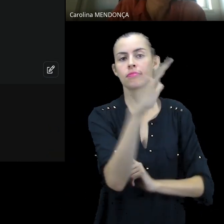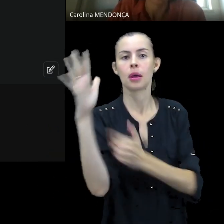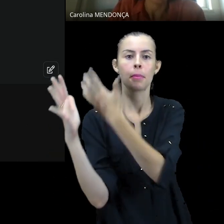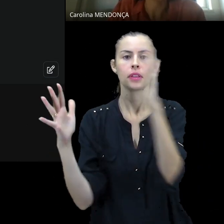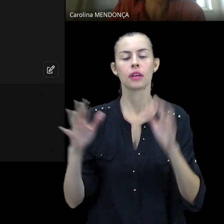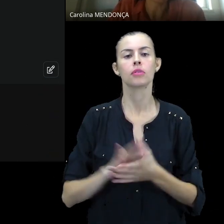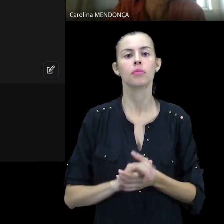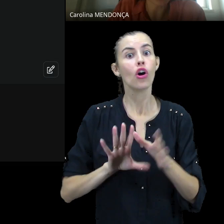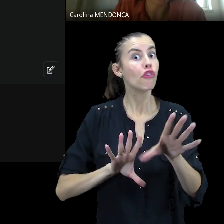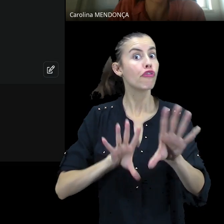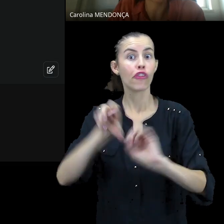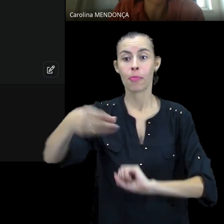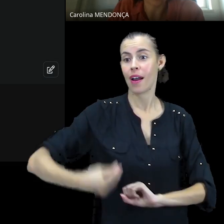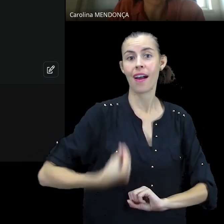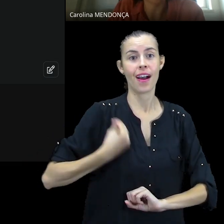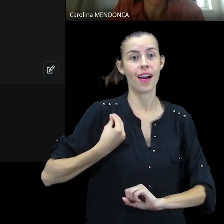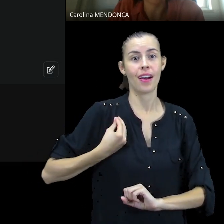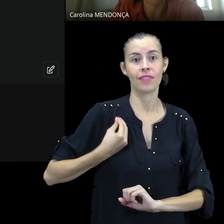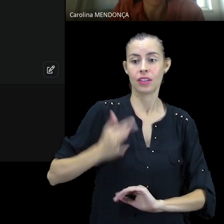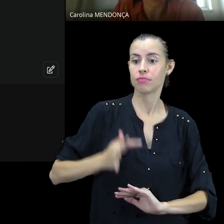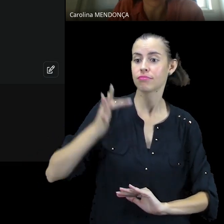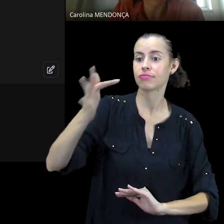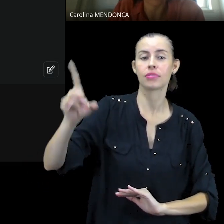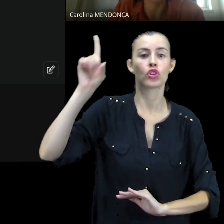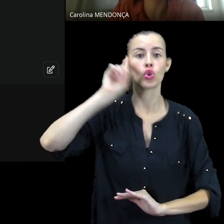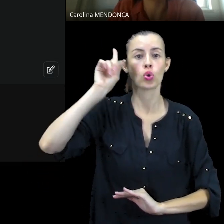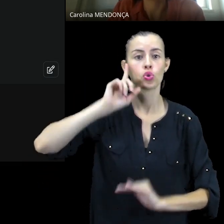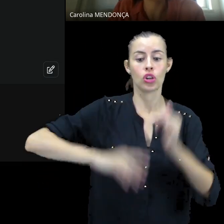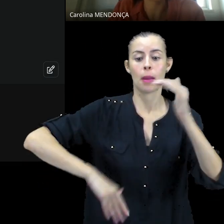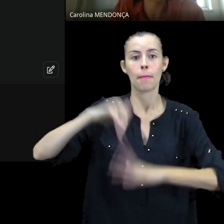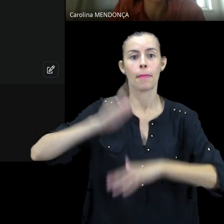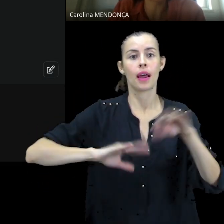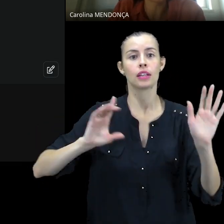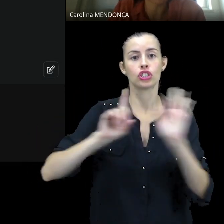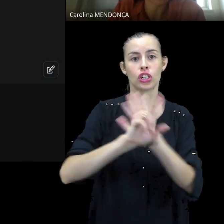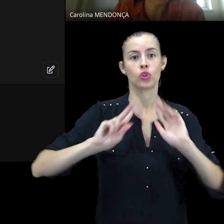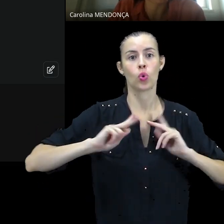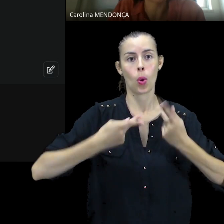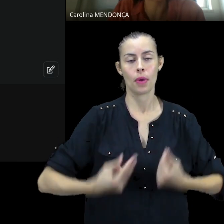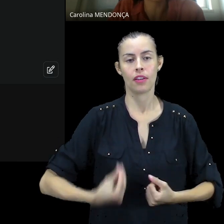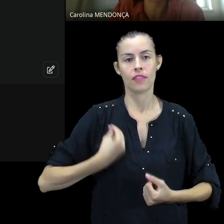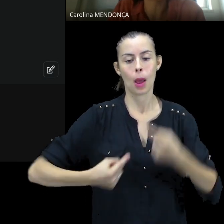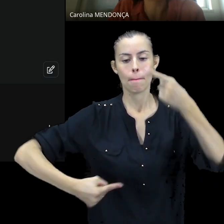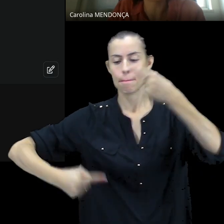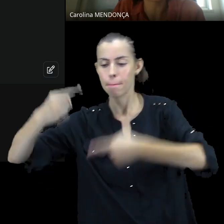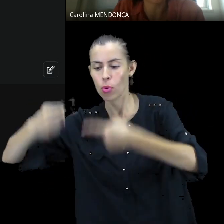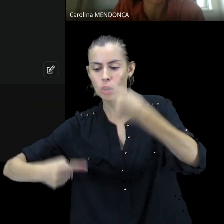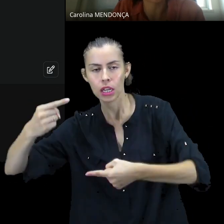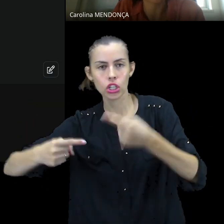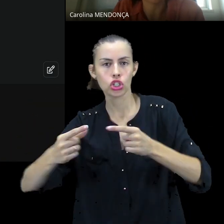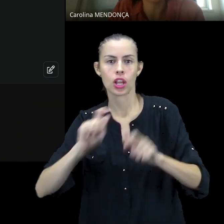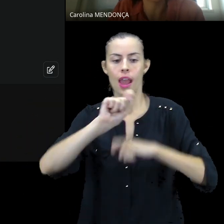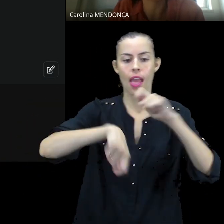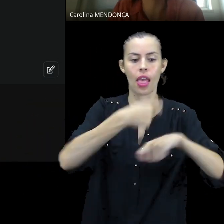socioambiental. E como objetivo, a formação para a vida, para a convivência, no exercício cotidiano dos direitos humanos, como forma de vida e